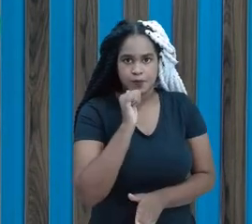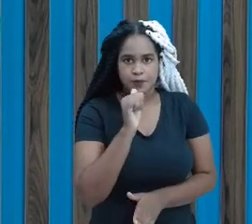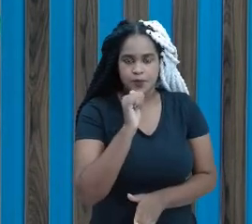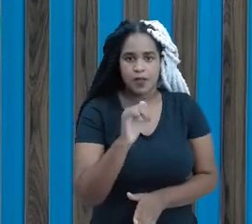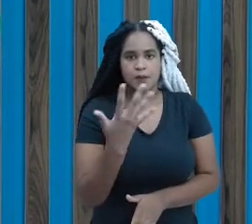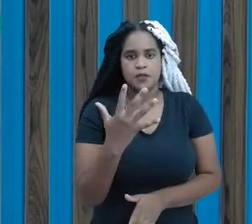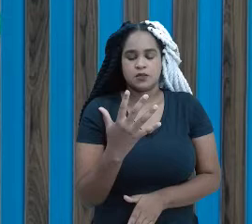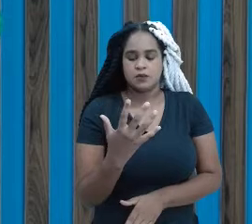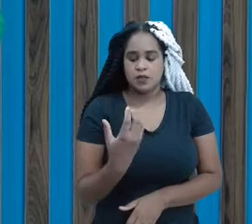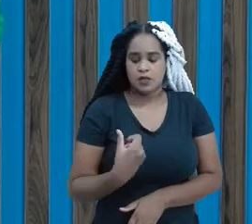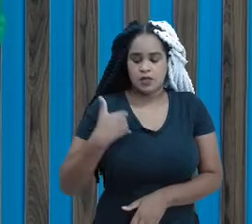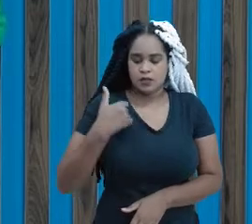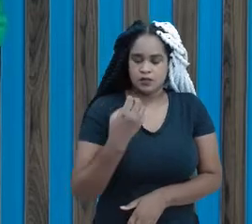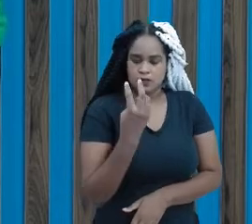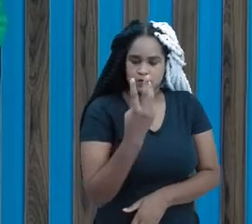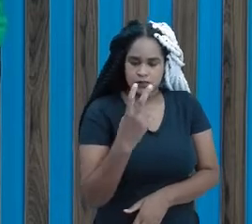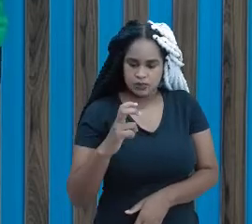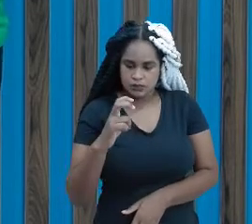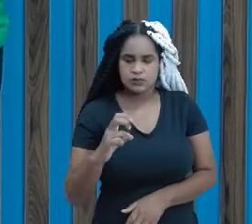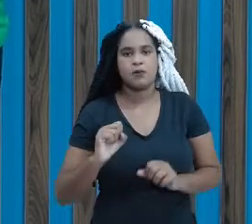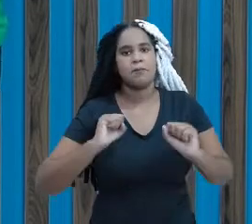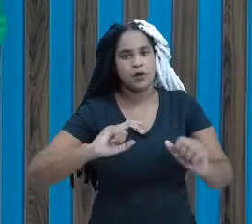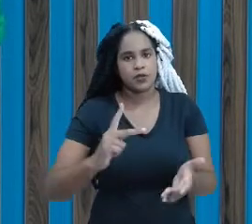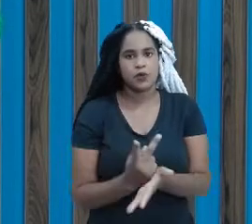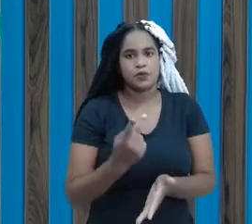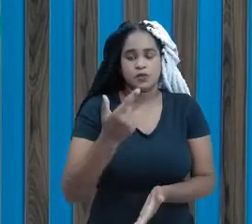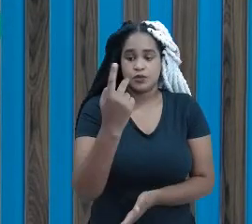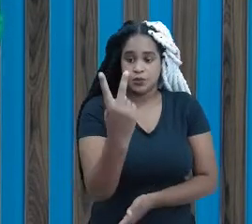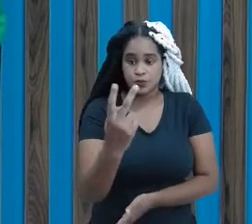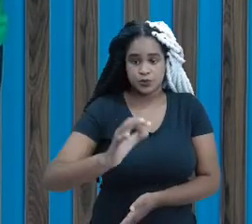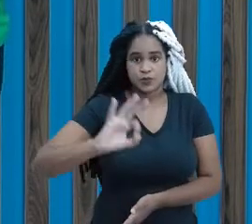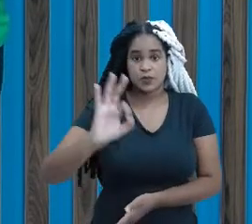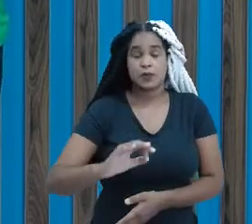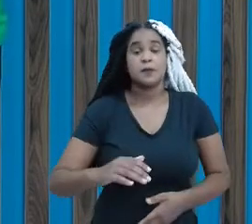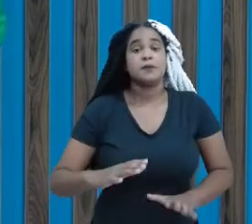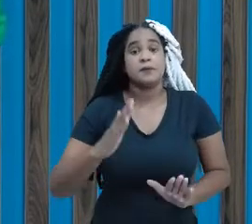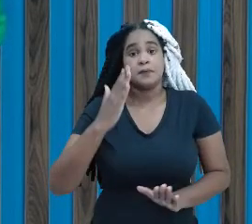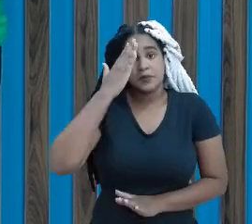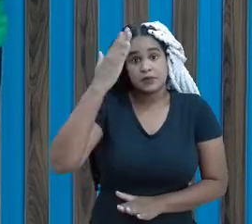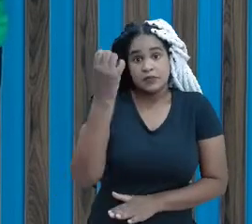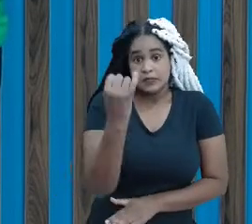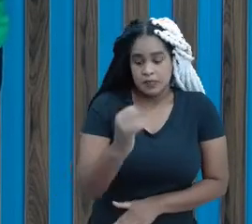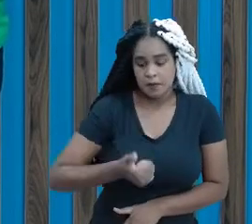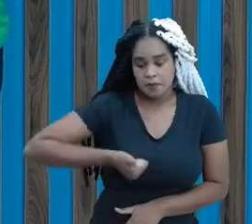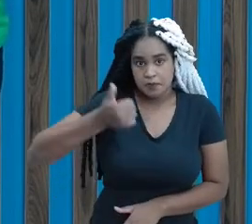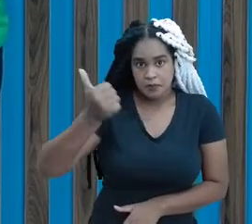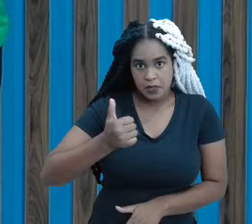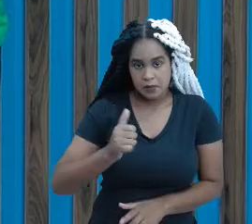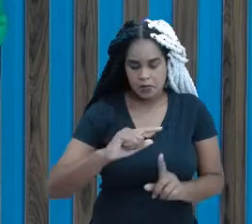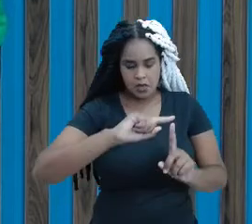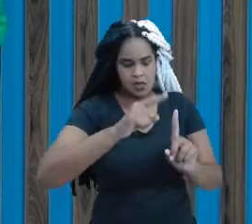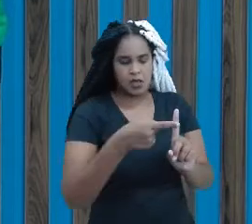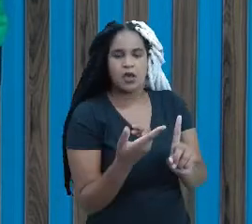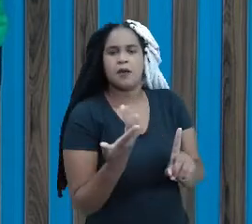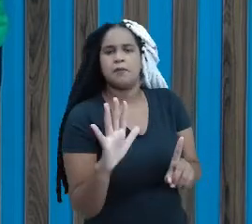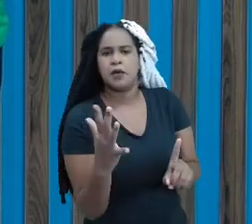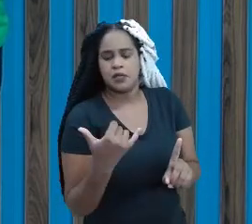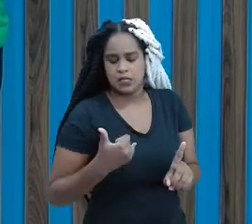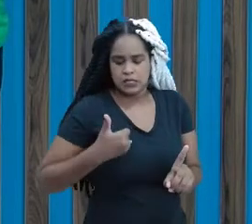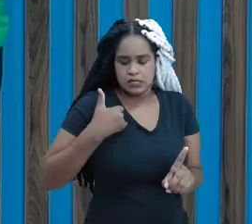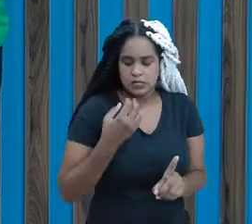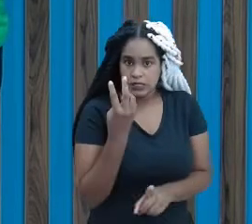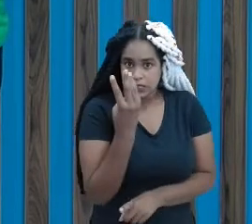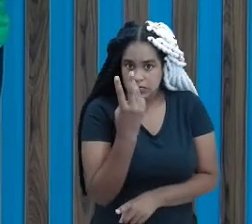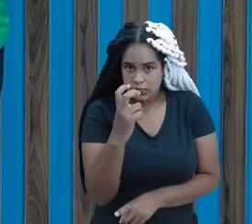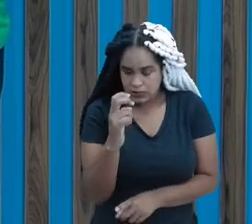dos 35 anos, então, principalmente se for a primeira gravidez da mulher, aos 35 anos, né, em